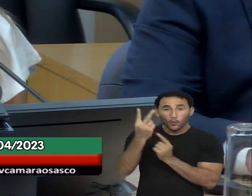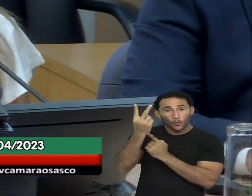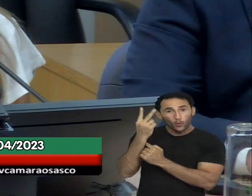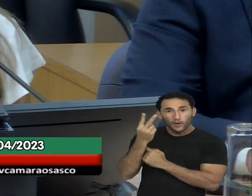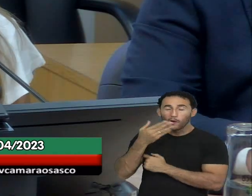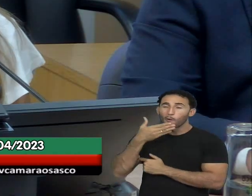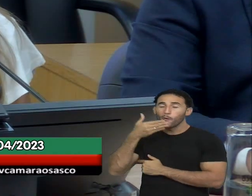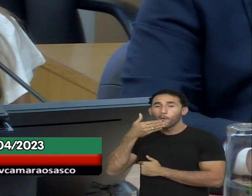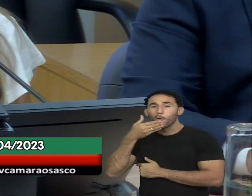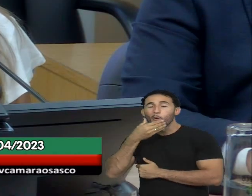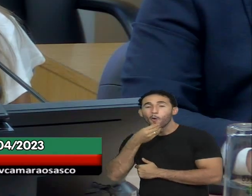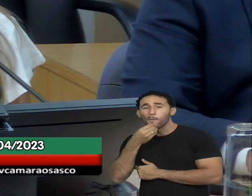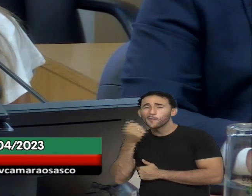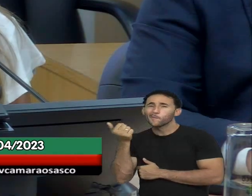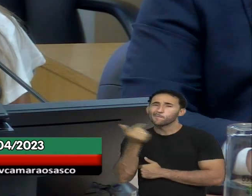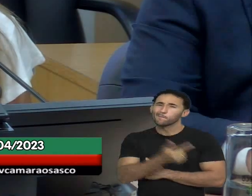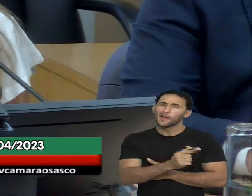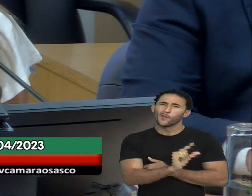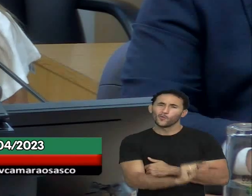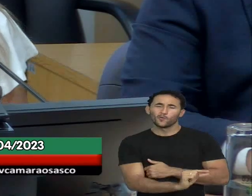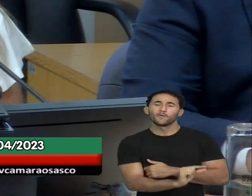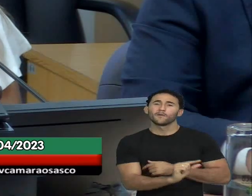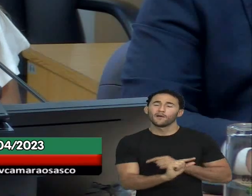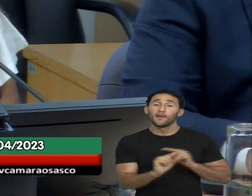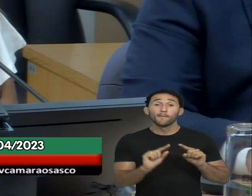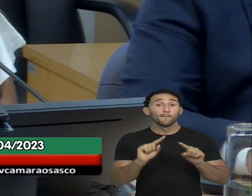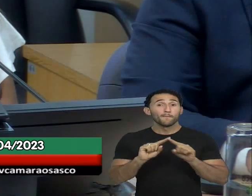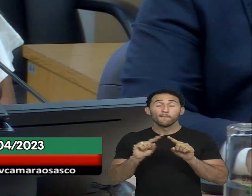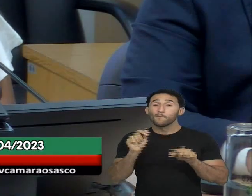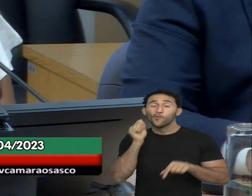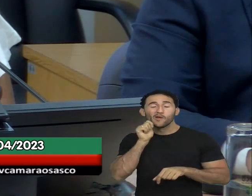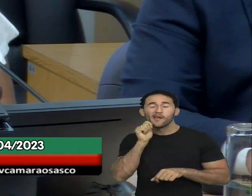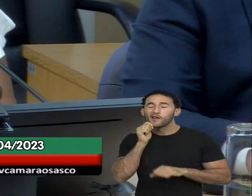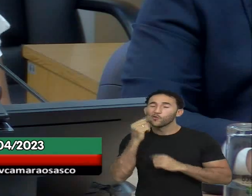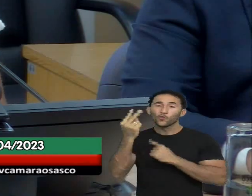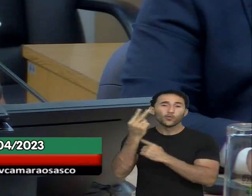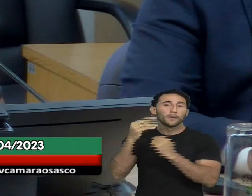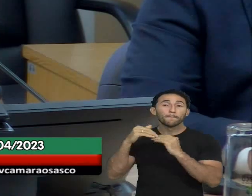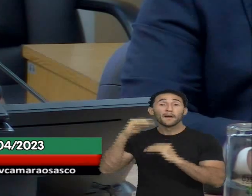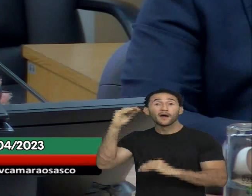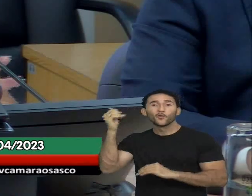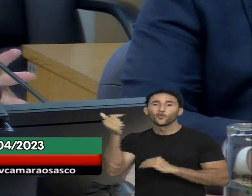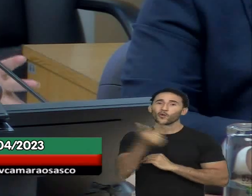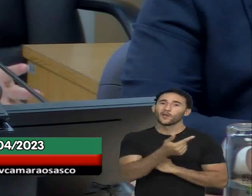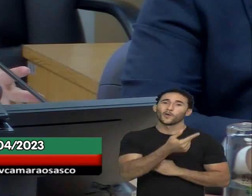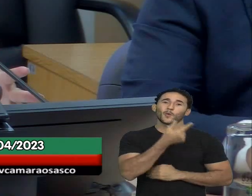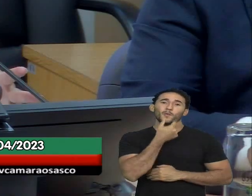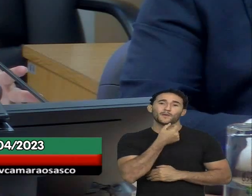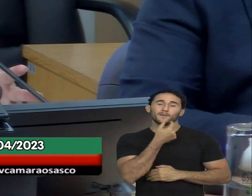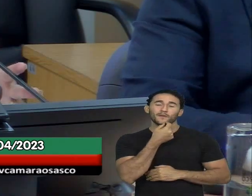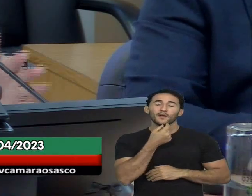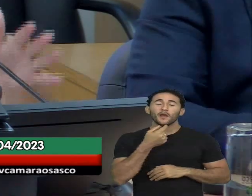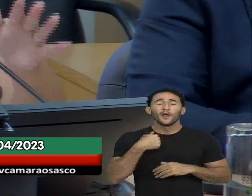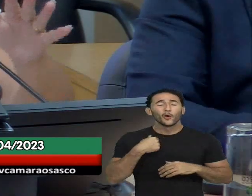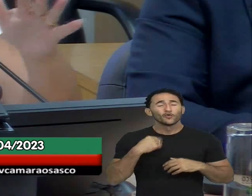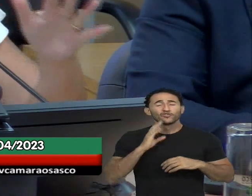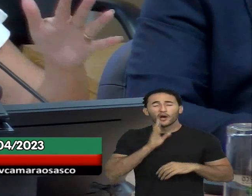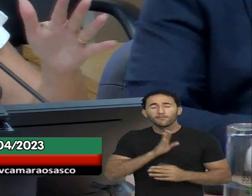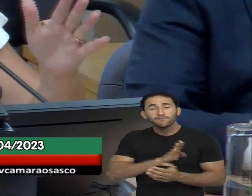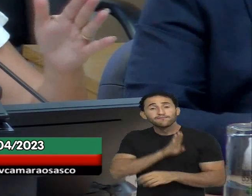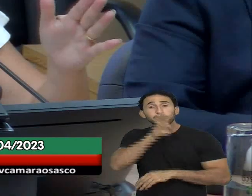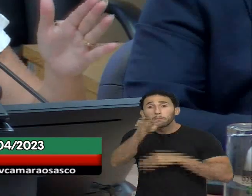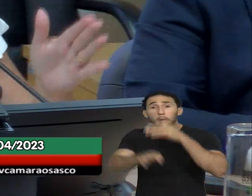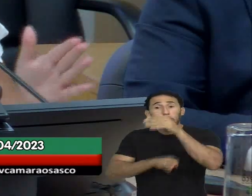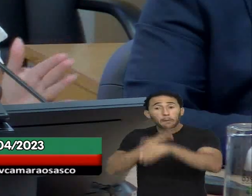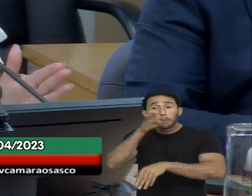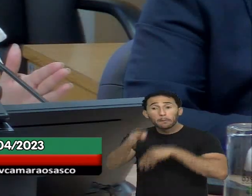os homens. As mulheres se cuidam muito mais do que os homens. Eu canso de ir no posto de saúde, tem 100 mulheres